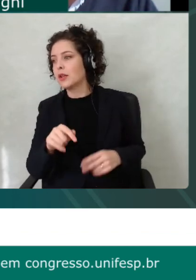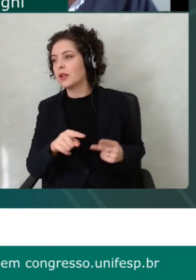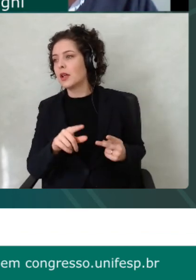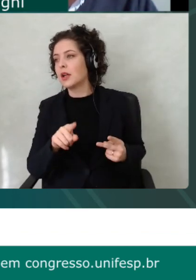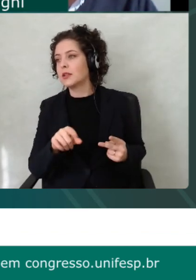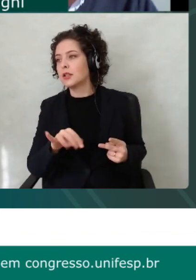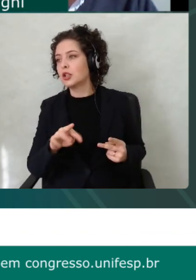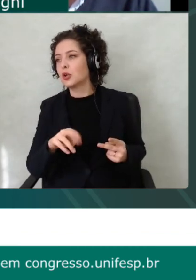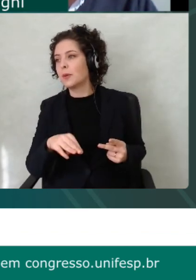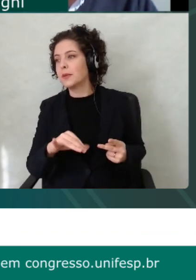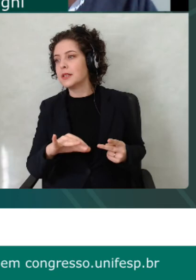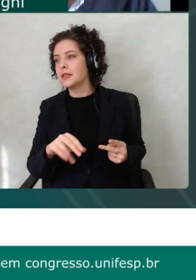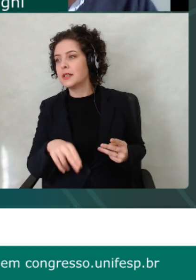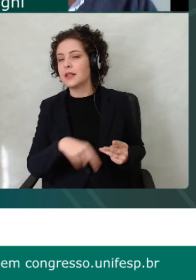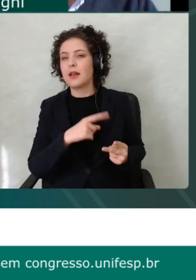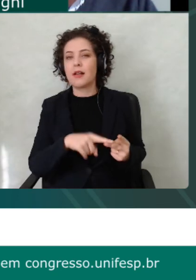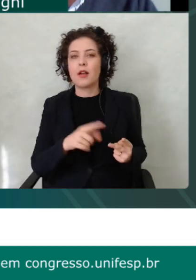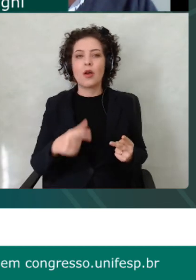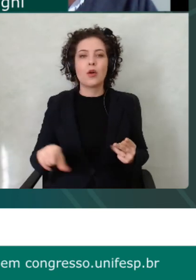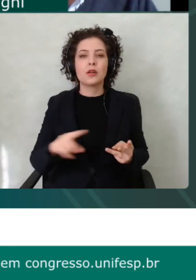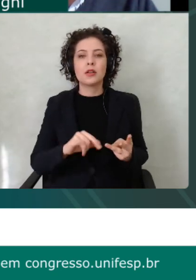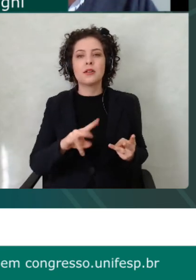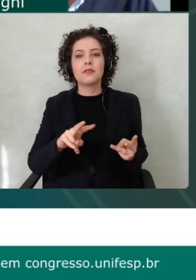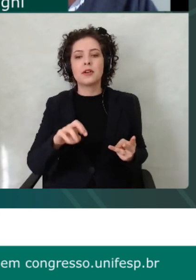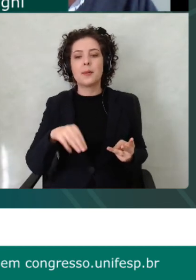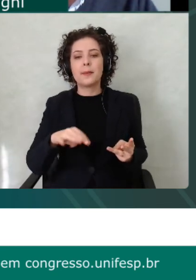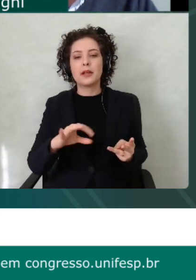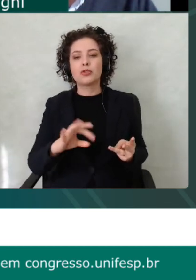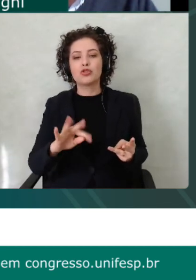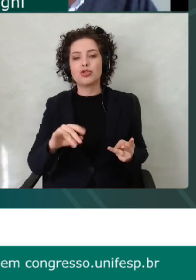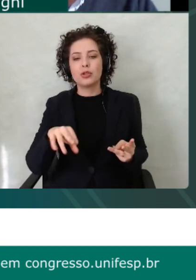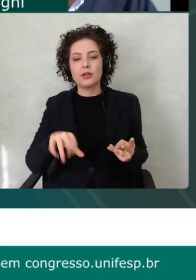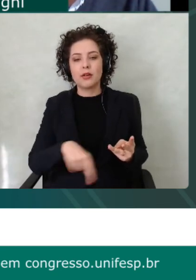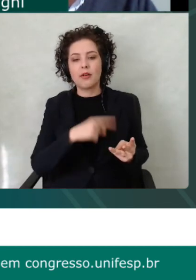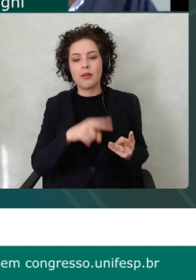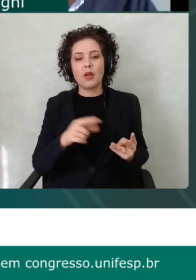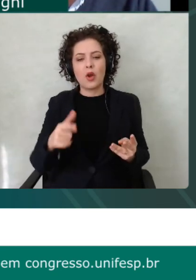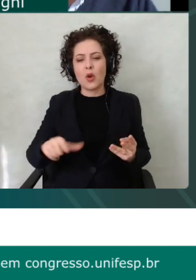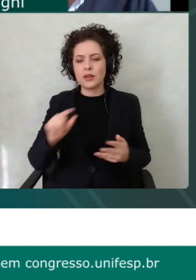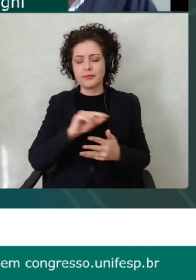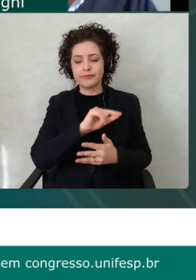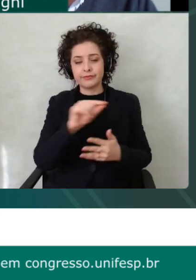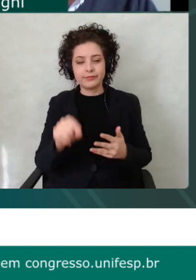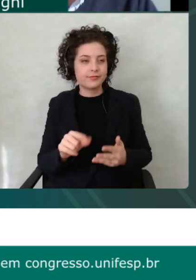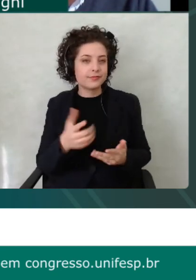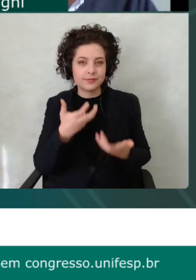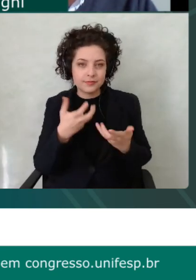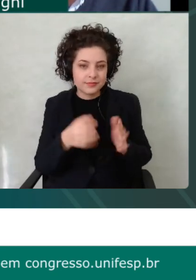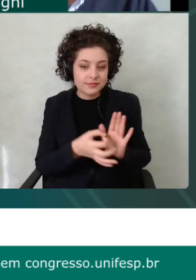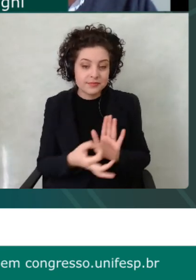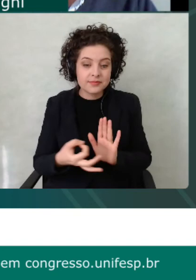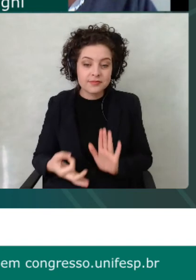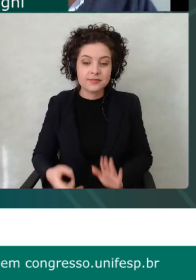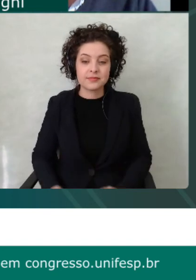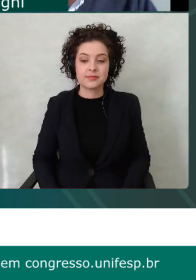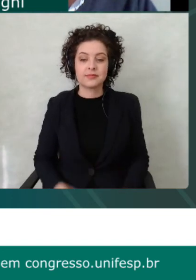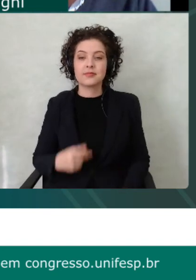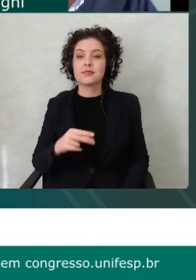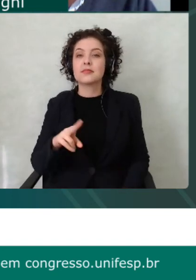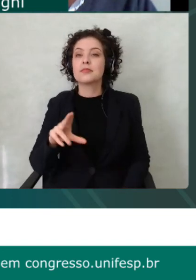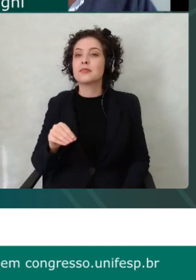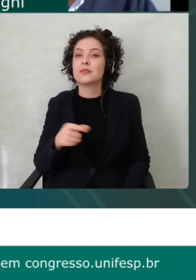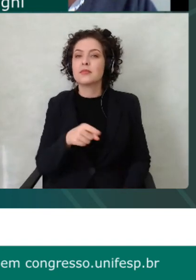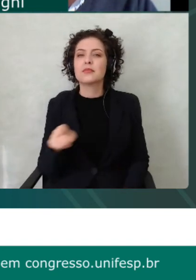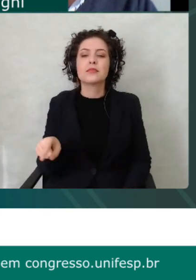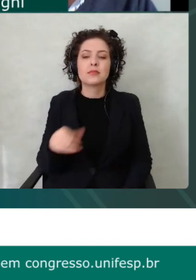azitromicina também, a ivermectina, a nitazoxanida. Alguém querem comentar alguma coisa, Paulo? O que vocês fazem aí nos doentes